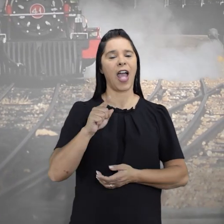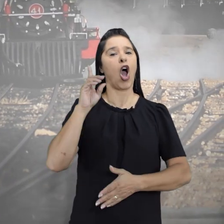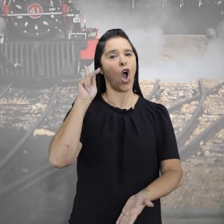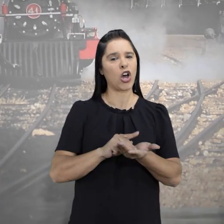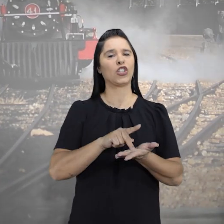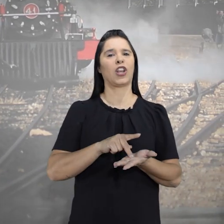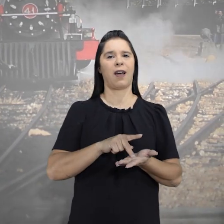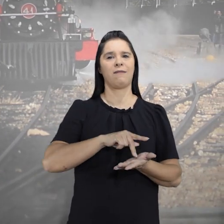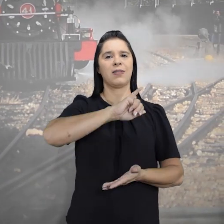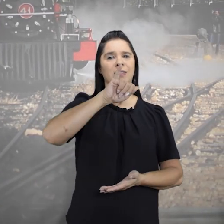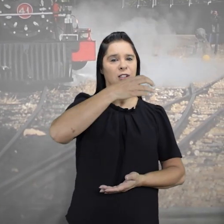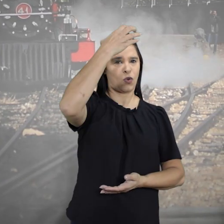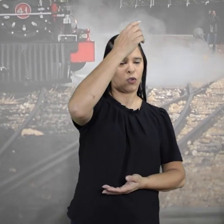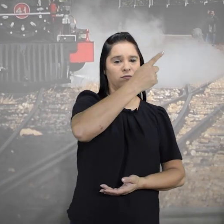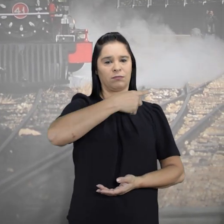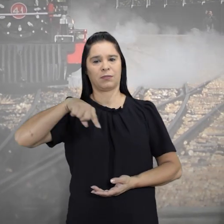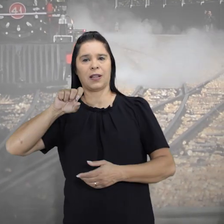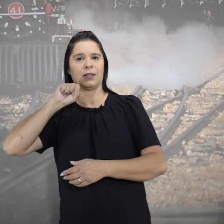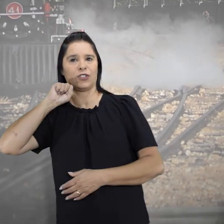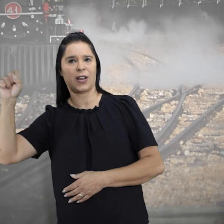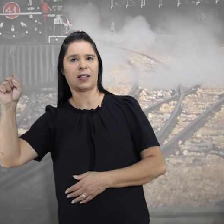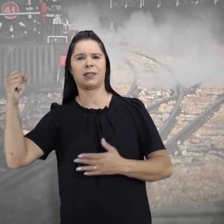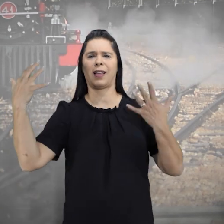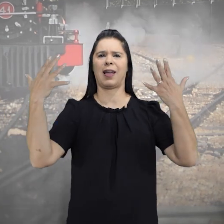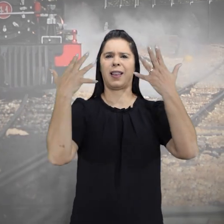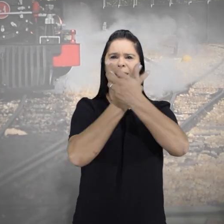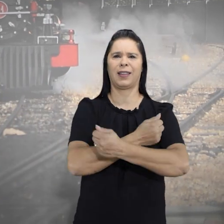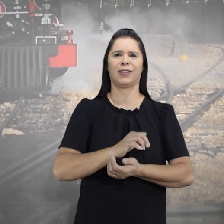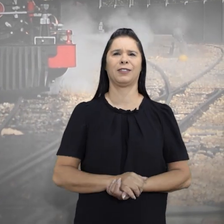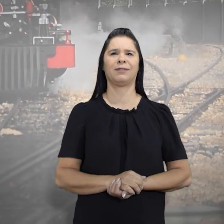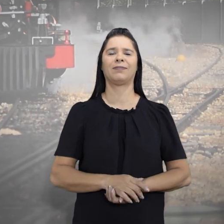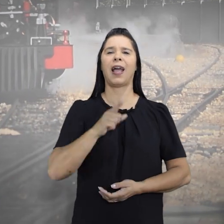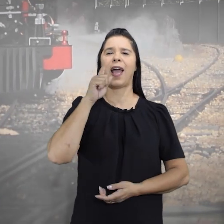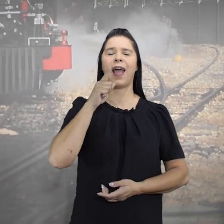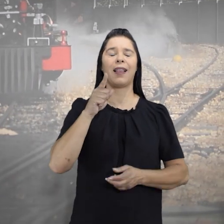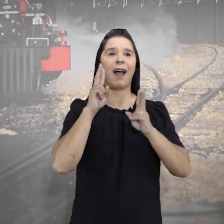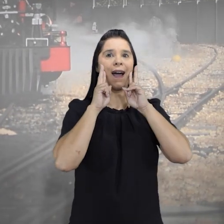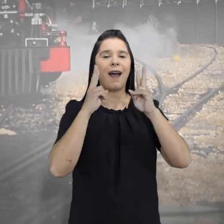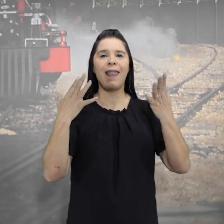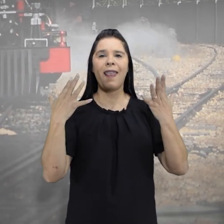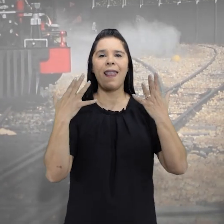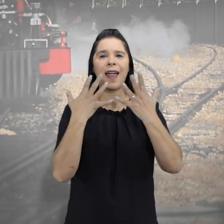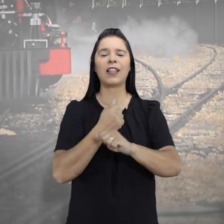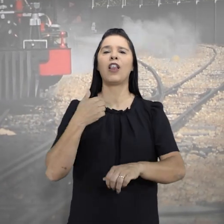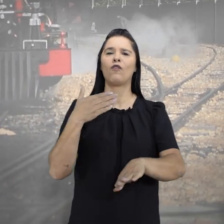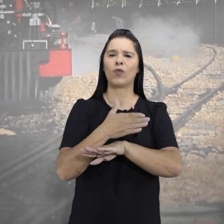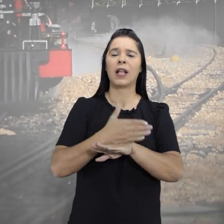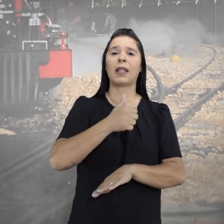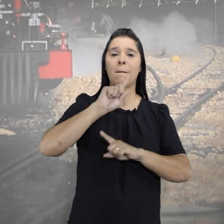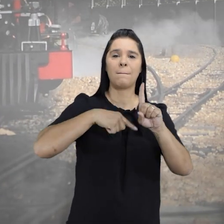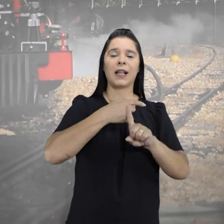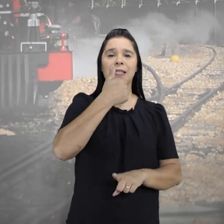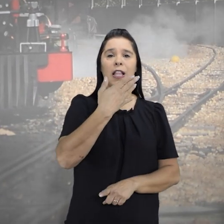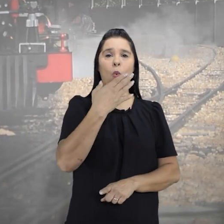né? De São João e Tiradentes. Paisagem muito bonita. Assim, além do trem ser o maior atrativo, vamos falar assim, é um trem em funcionamento há mais de 140